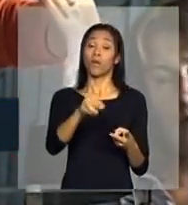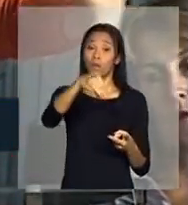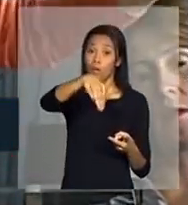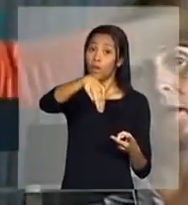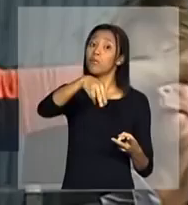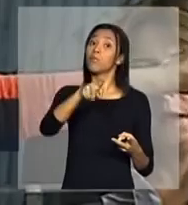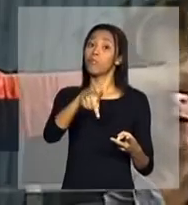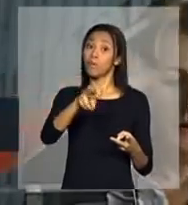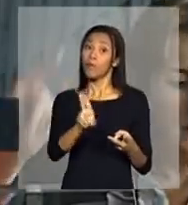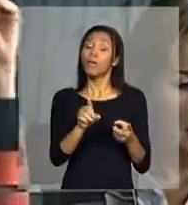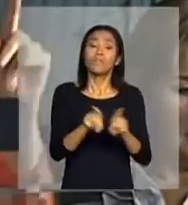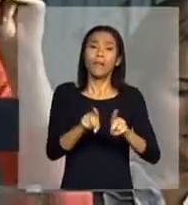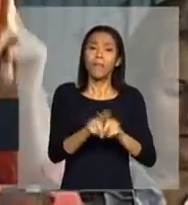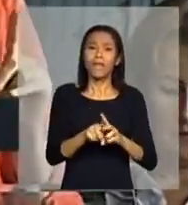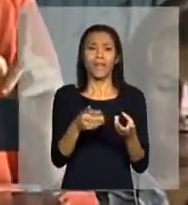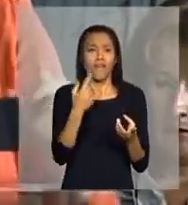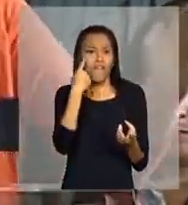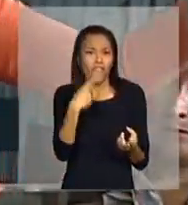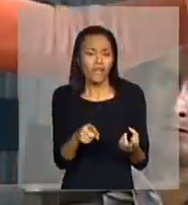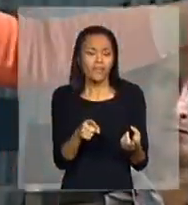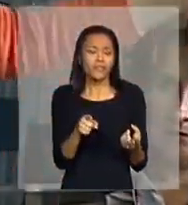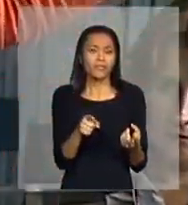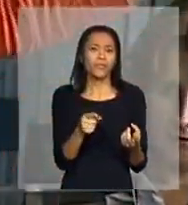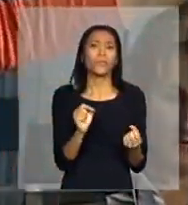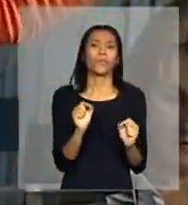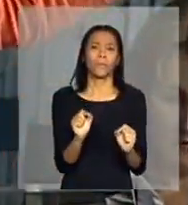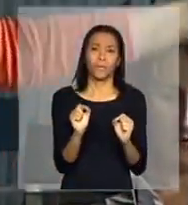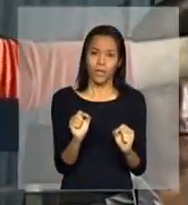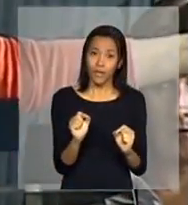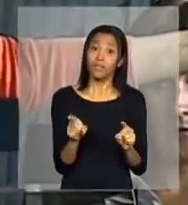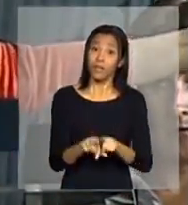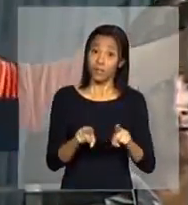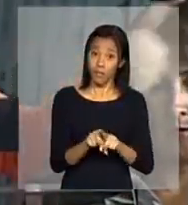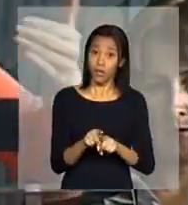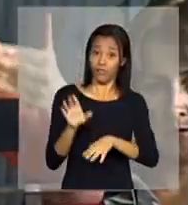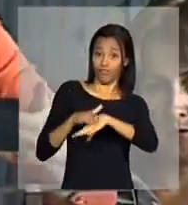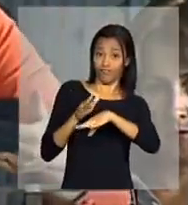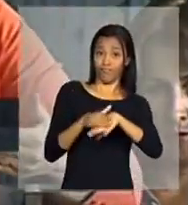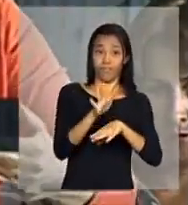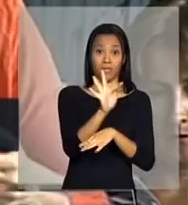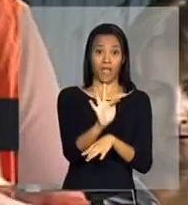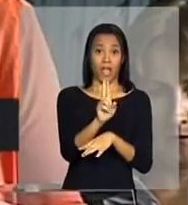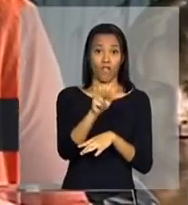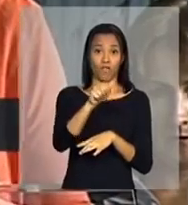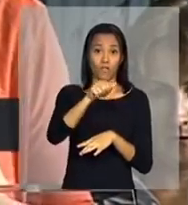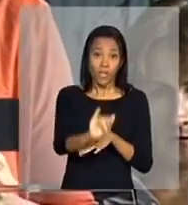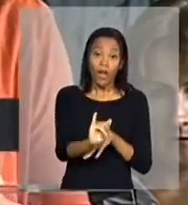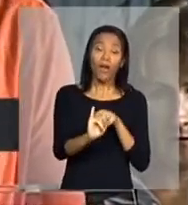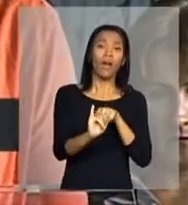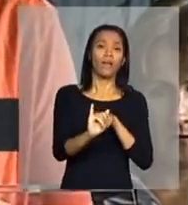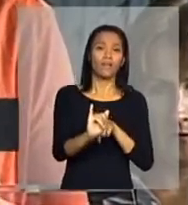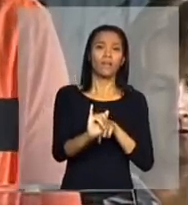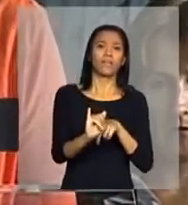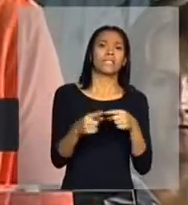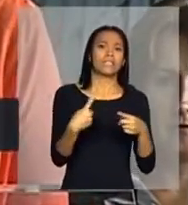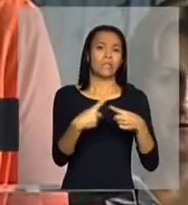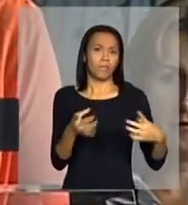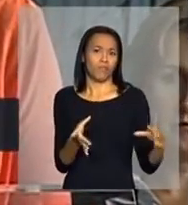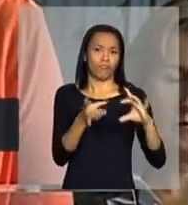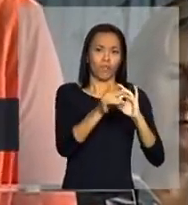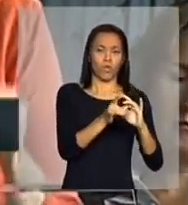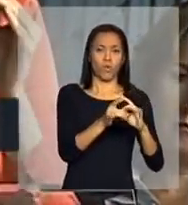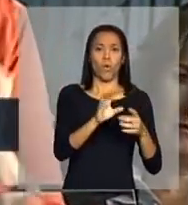decisão isolada e, ainda bem, por iniciativa da FUNAI, revista no âmbito do próprio Poder